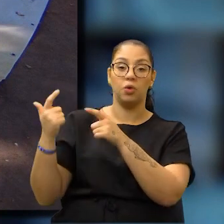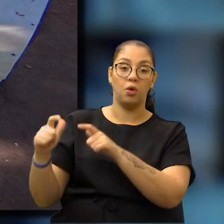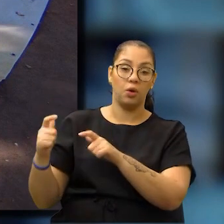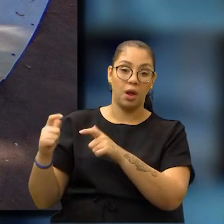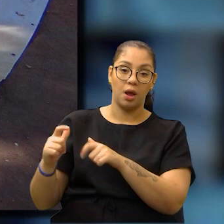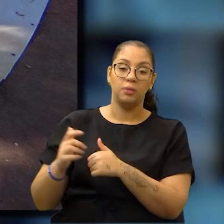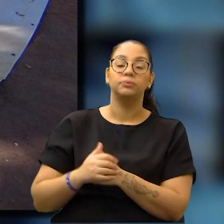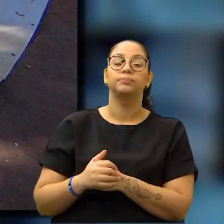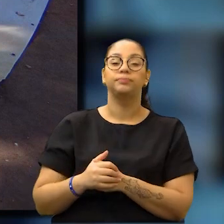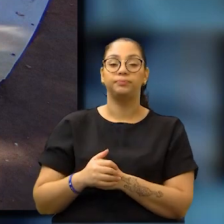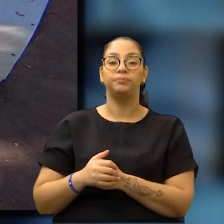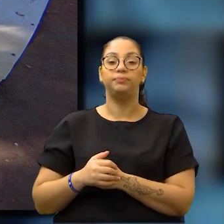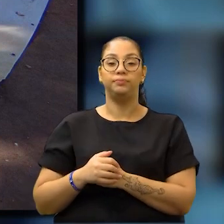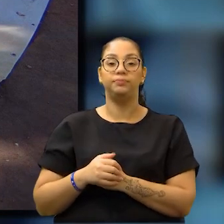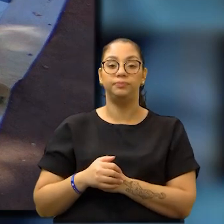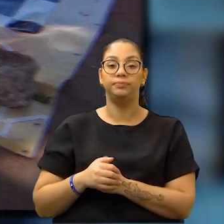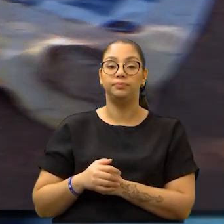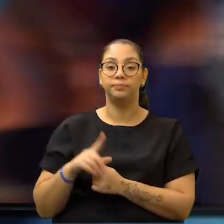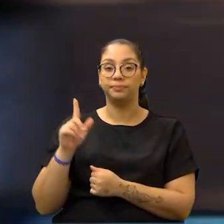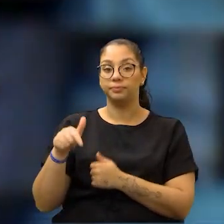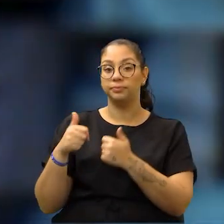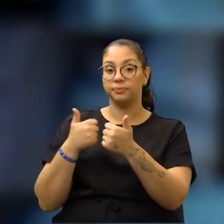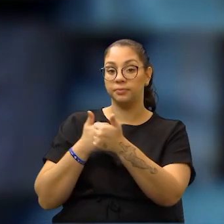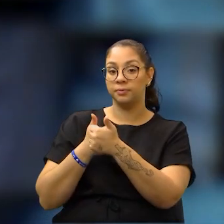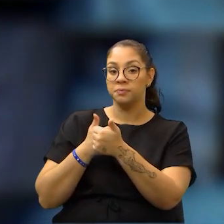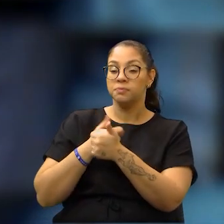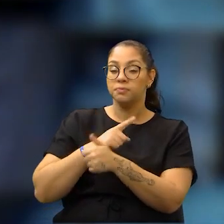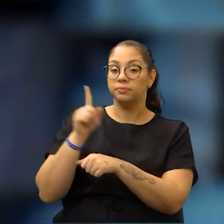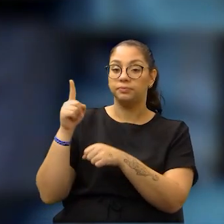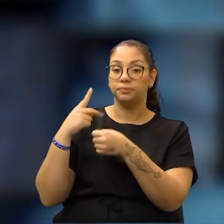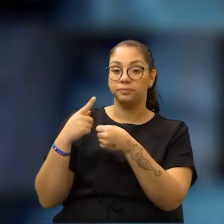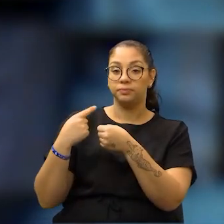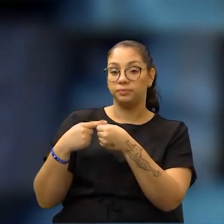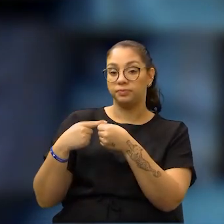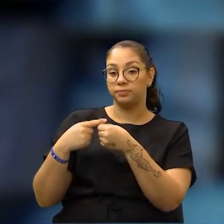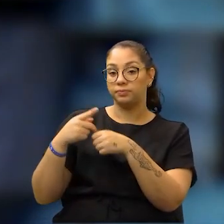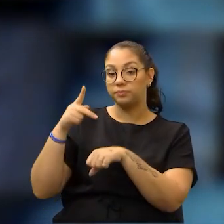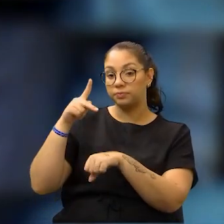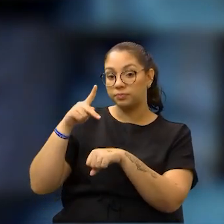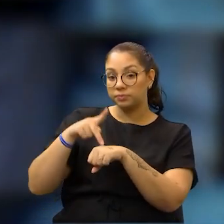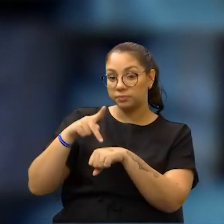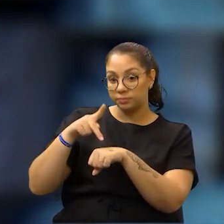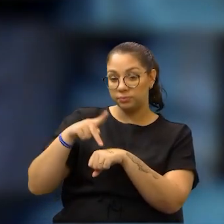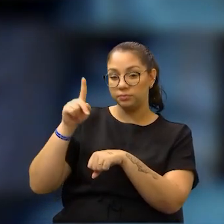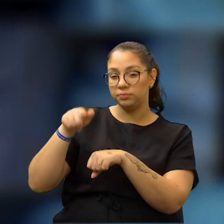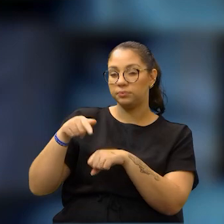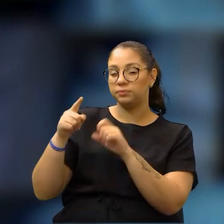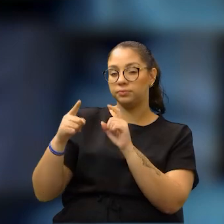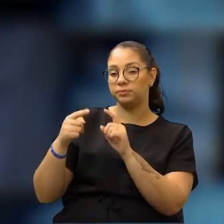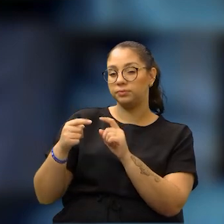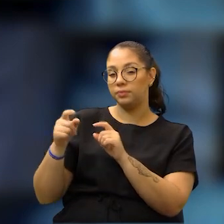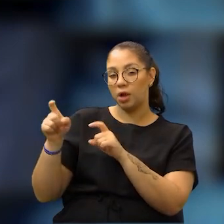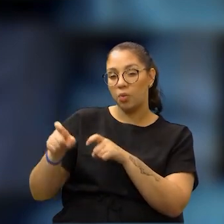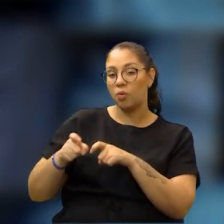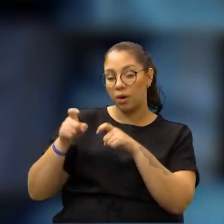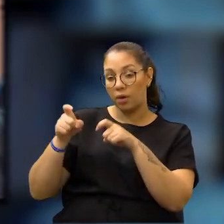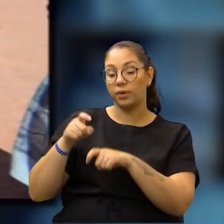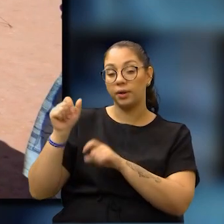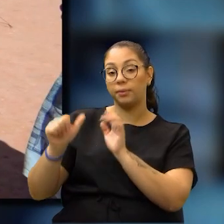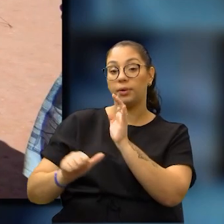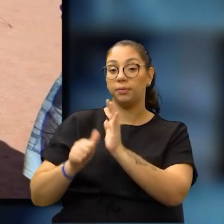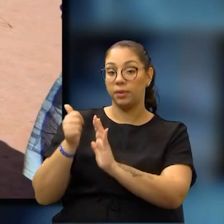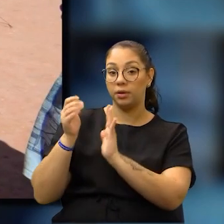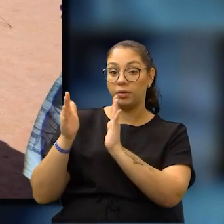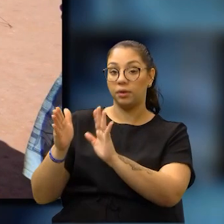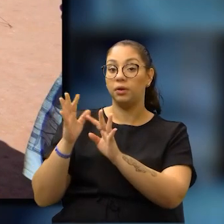outro espaço, né, próximo lá de Pedreira, né, um ambiente mais rural, que é a primeira